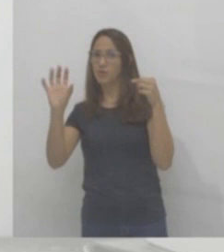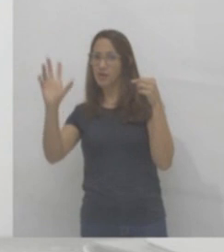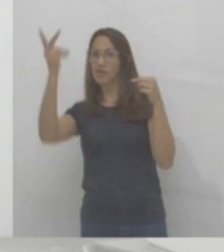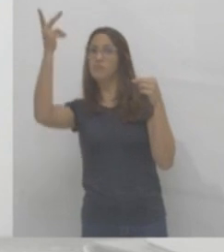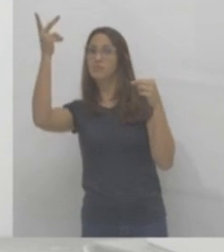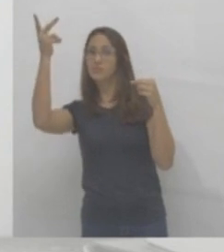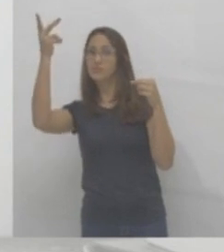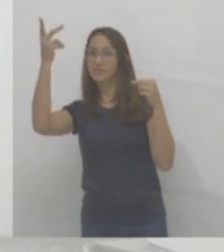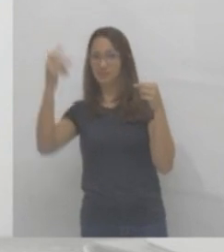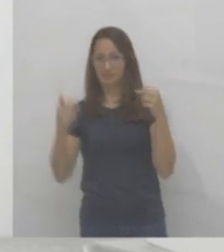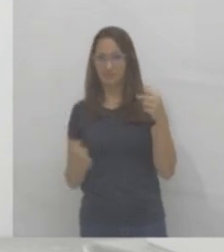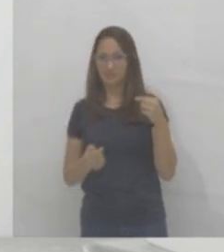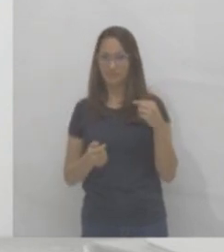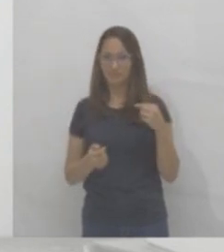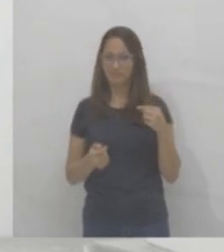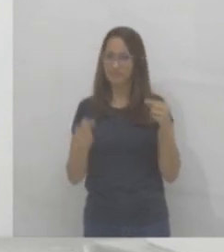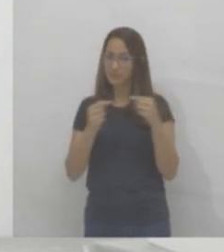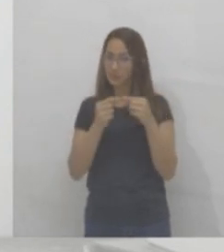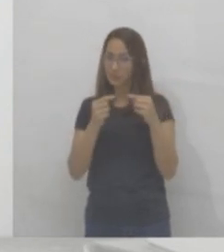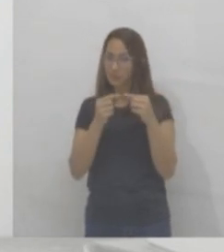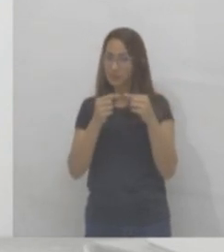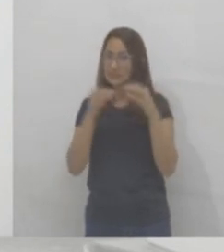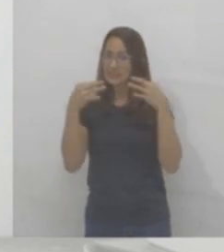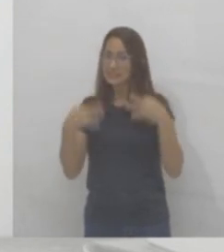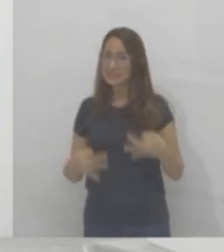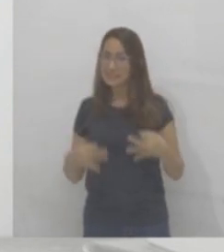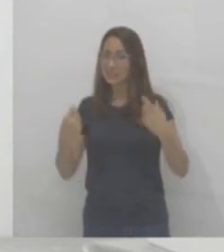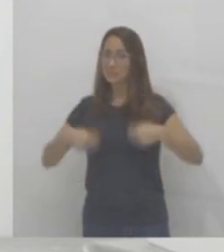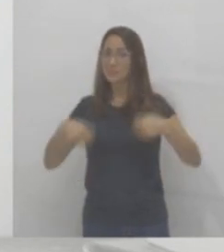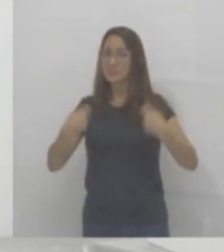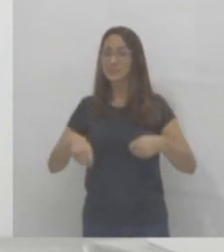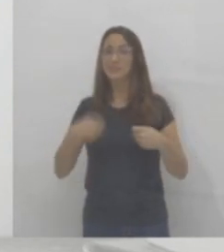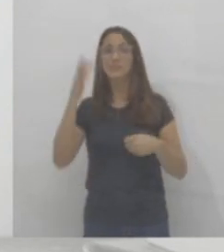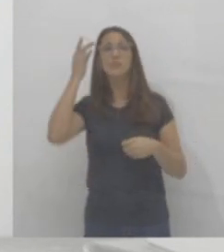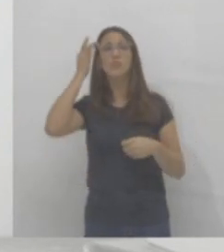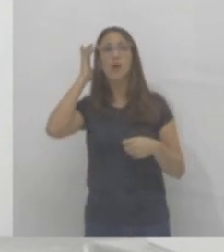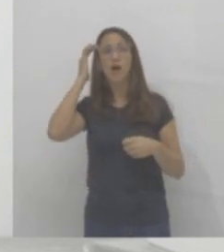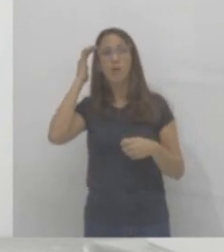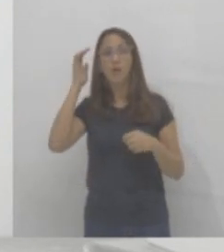aí de forma lógica, tá? Tempinho aí para vocês, vamos lá.